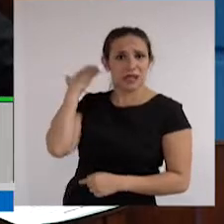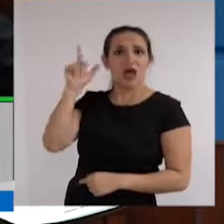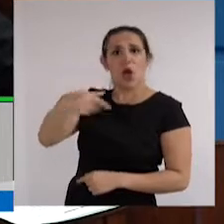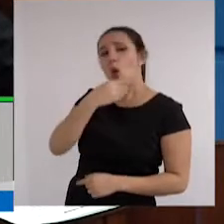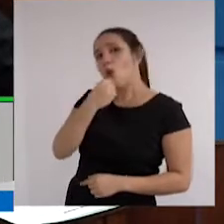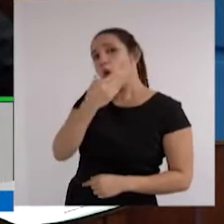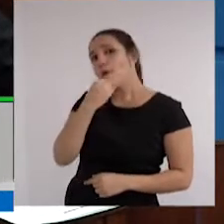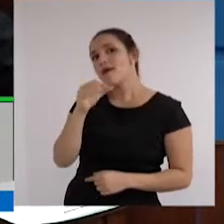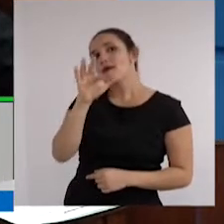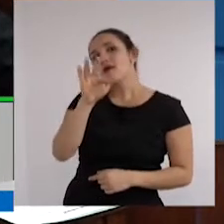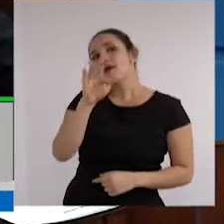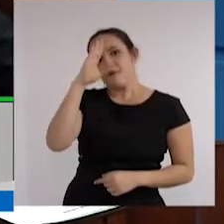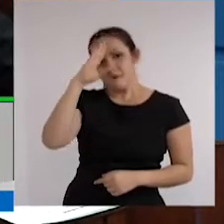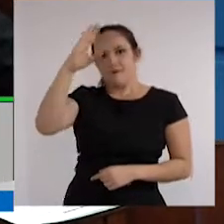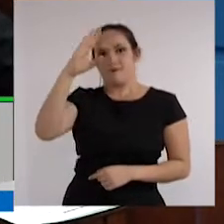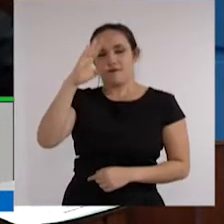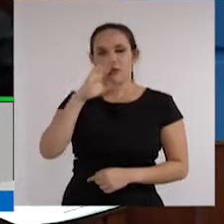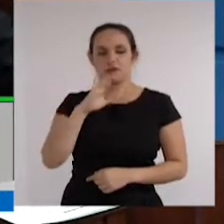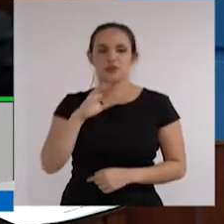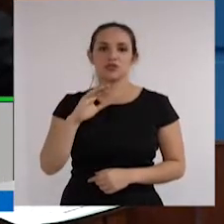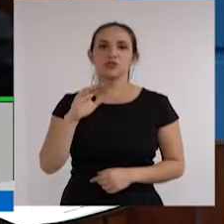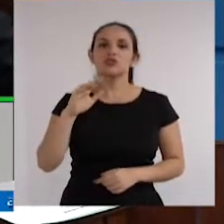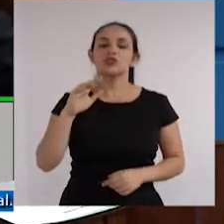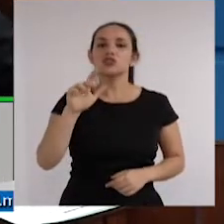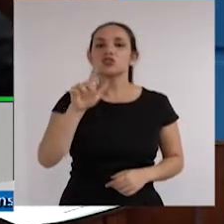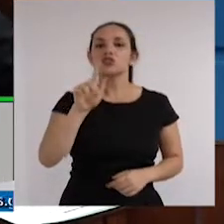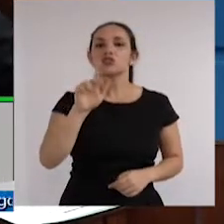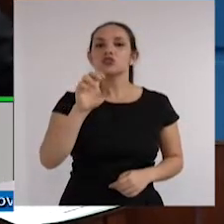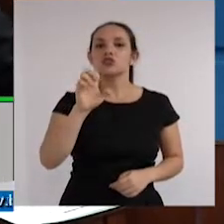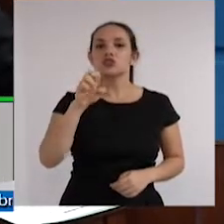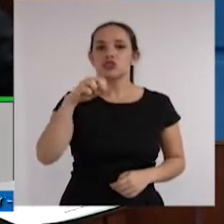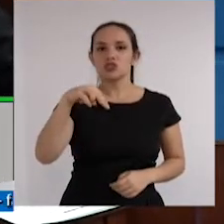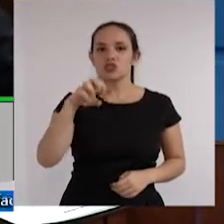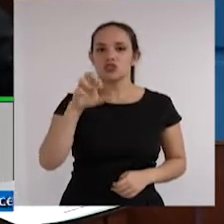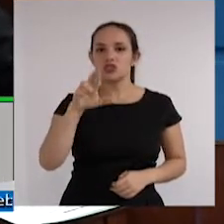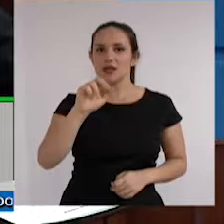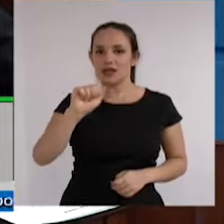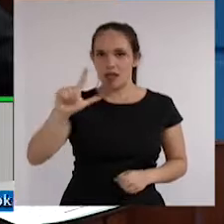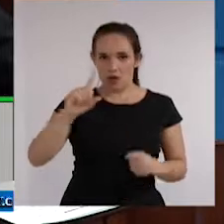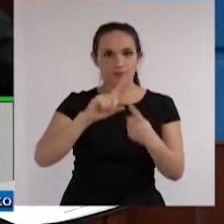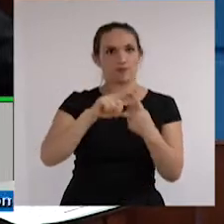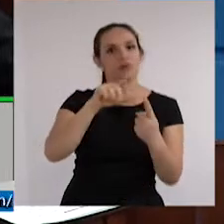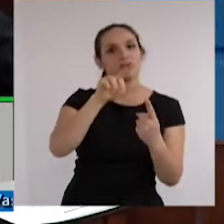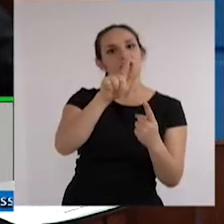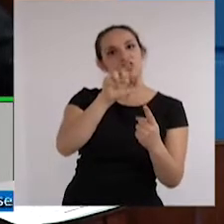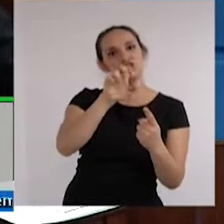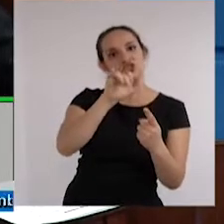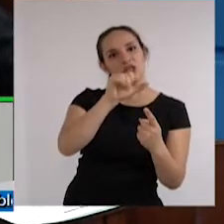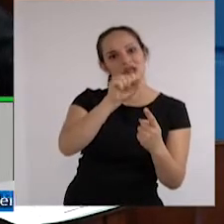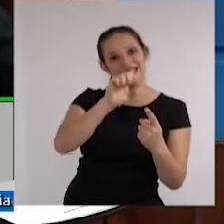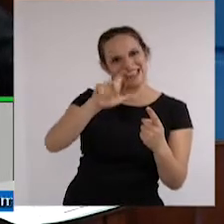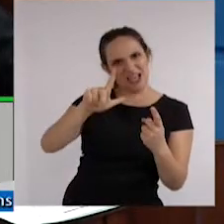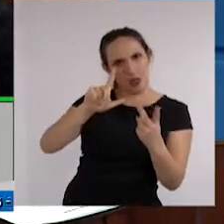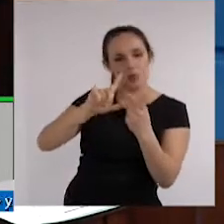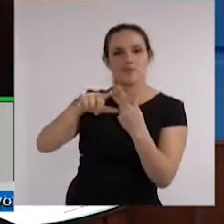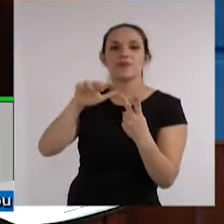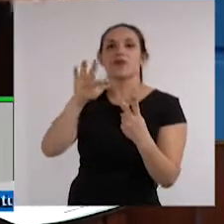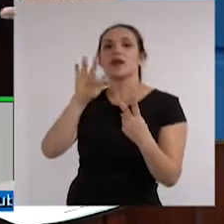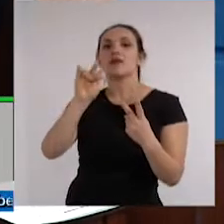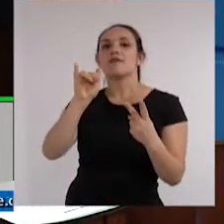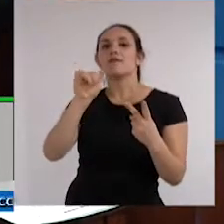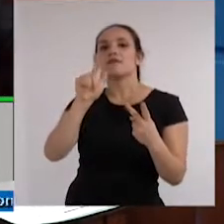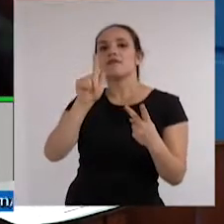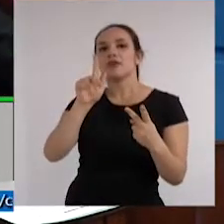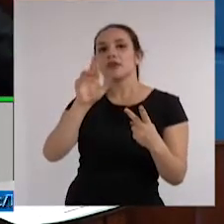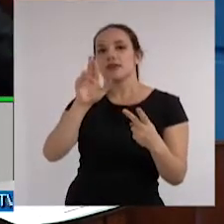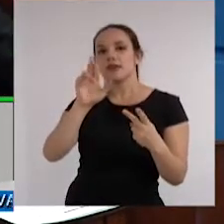general Figueiredo, general Ernesto Geisel, foram responsáveis por